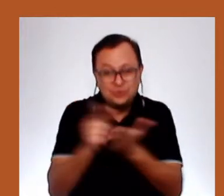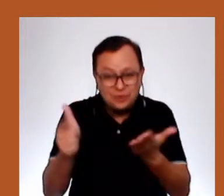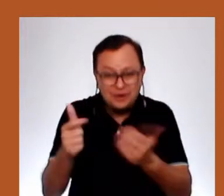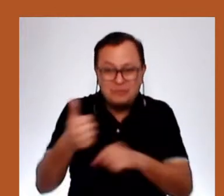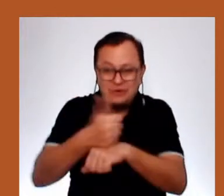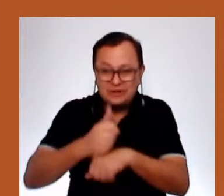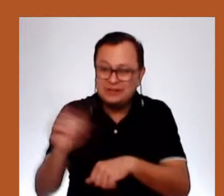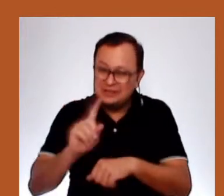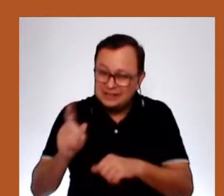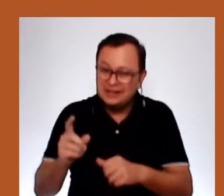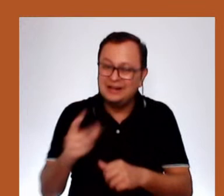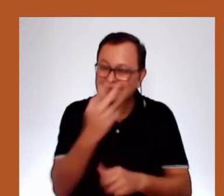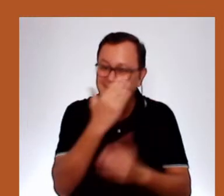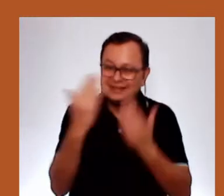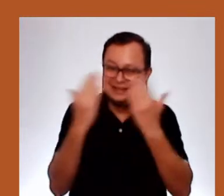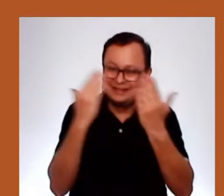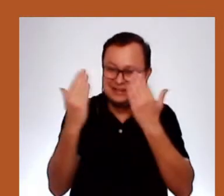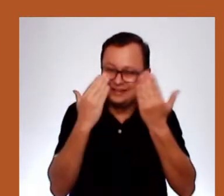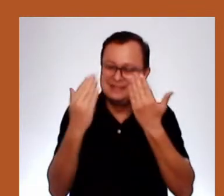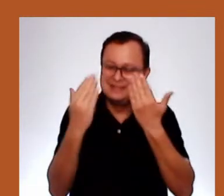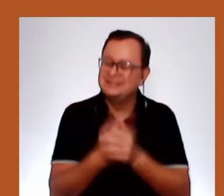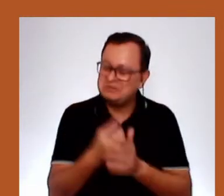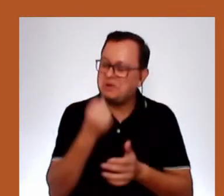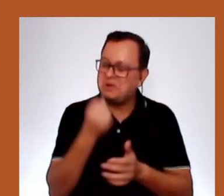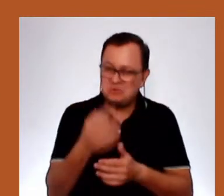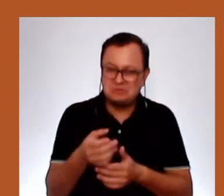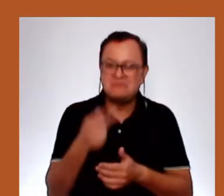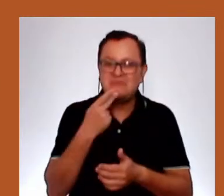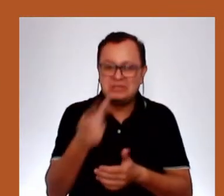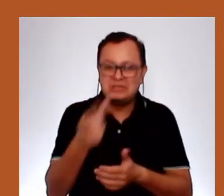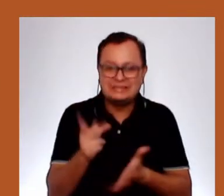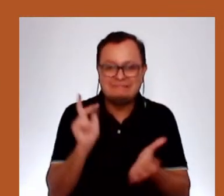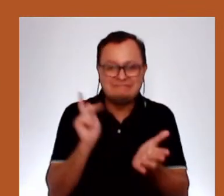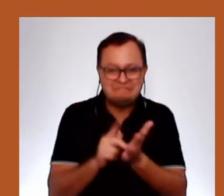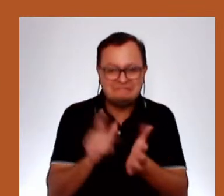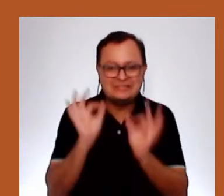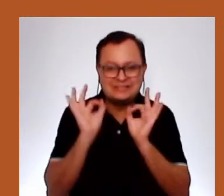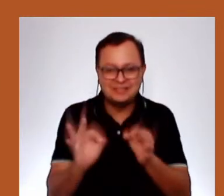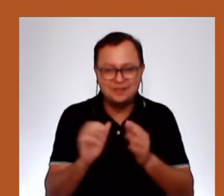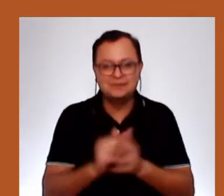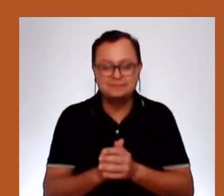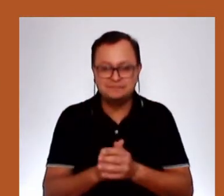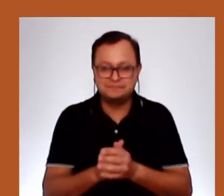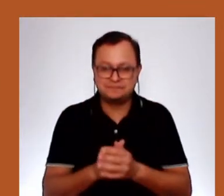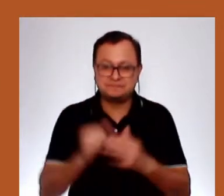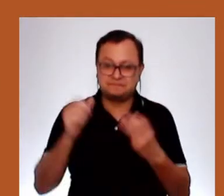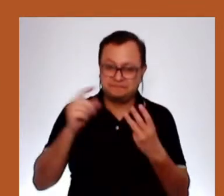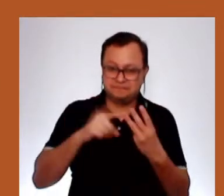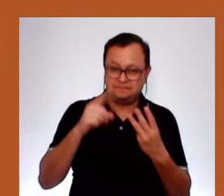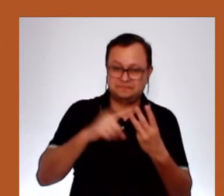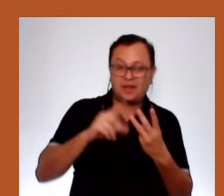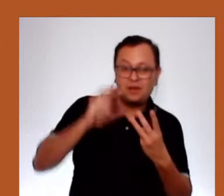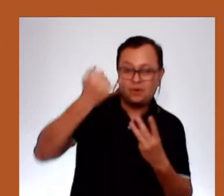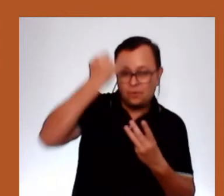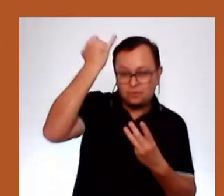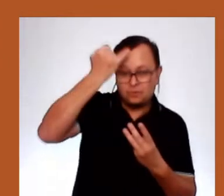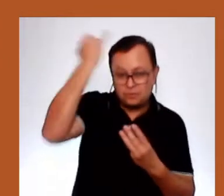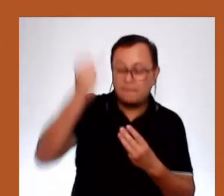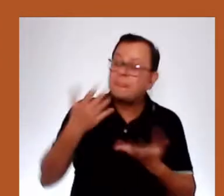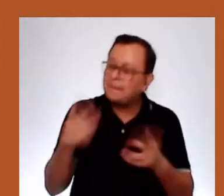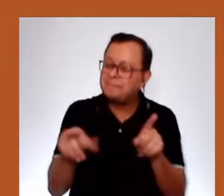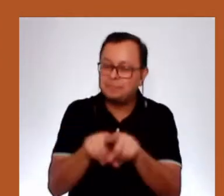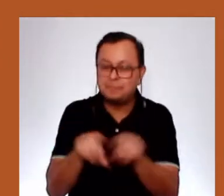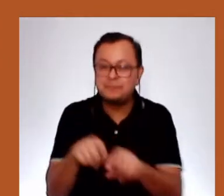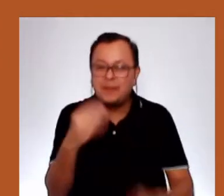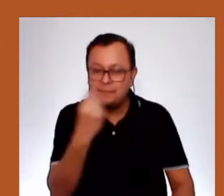que eu... As interpretações foram certíssimas. Tem uma coisa que eu acho que é legal a gente falar também. Isso, aproveitando a